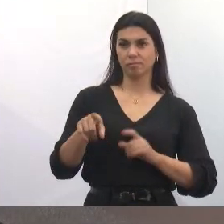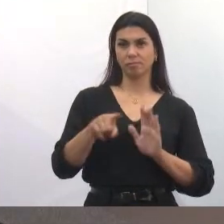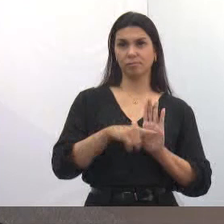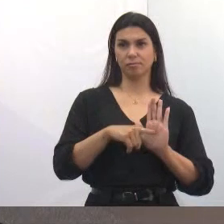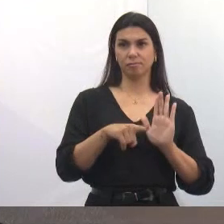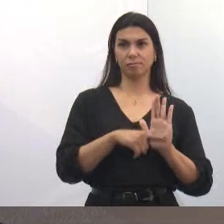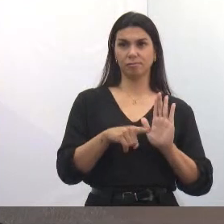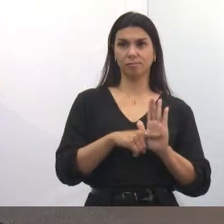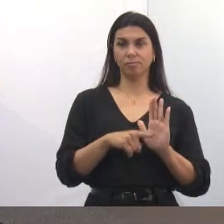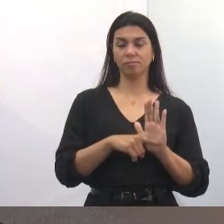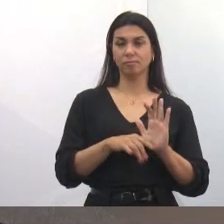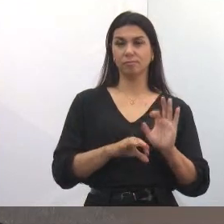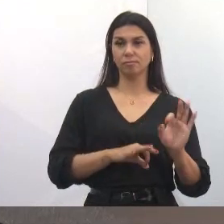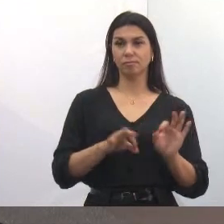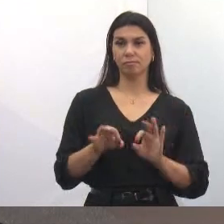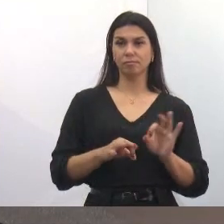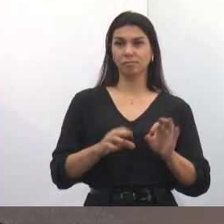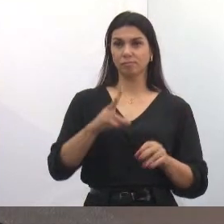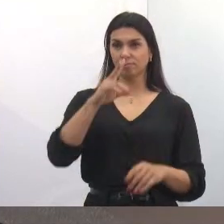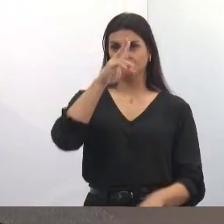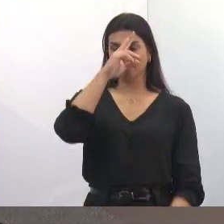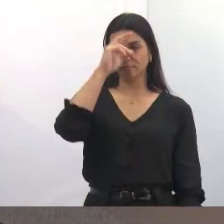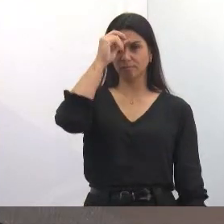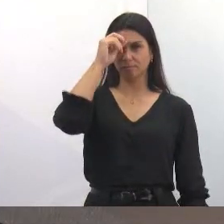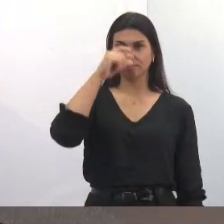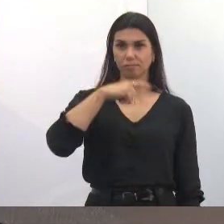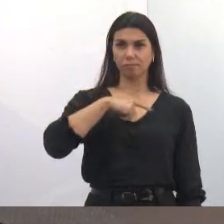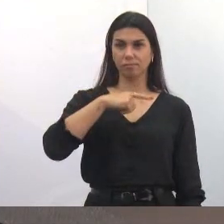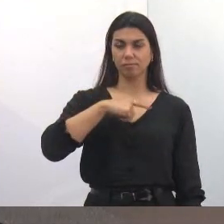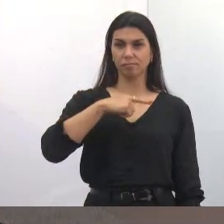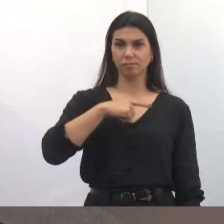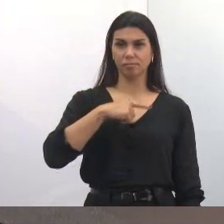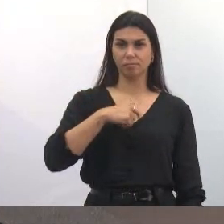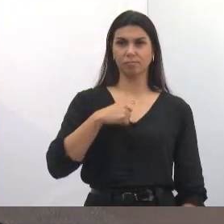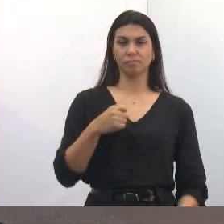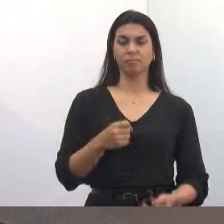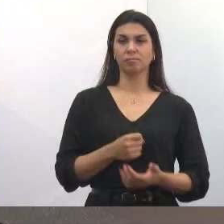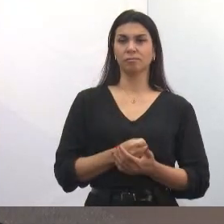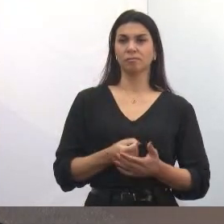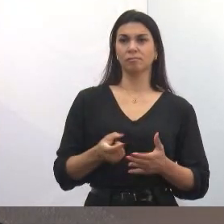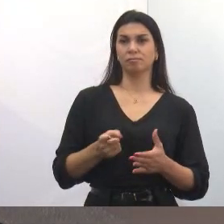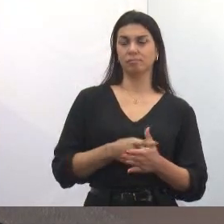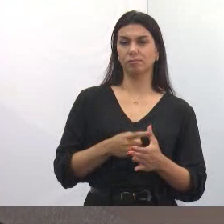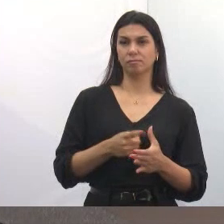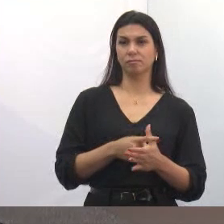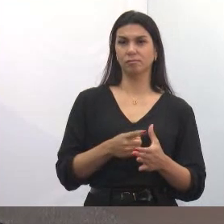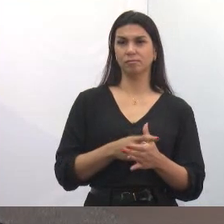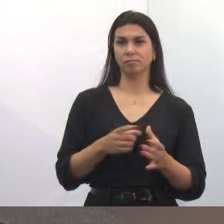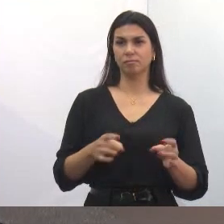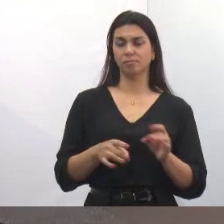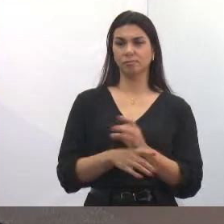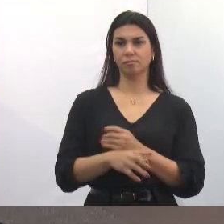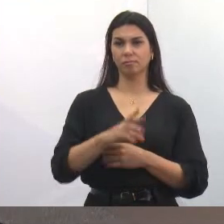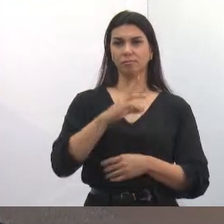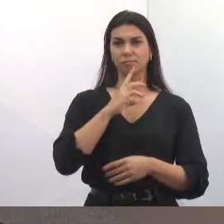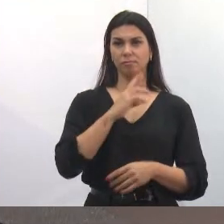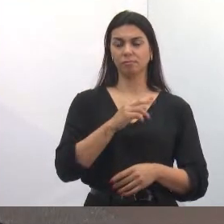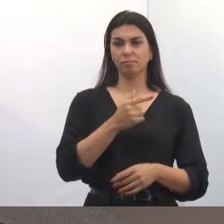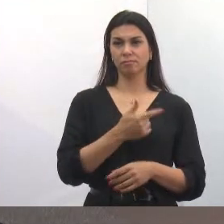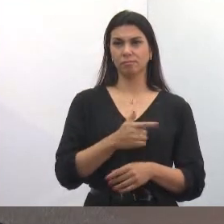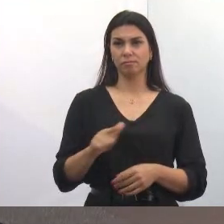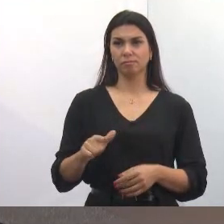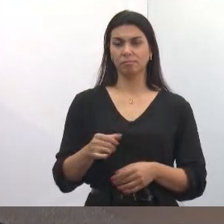qual o plano de operação da Prefeitura de Jacareí para quitação dessas dívidas? Resposta: prejudicado. Em